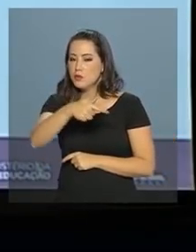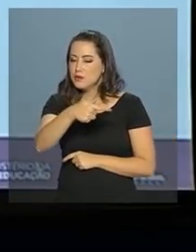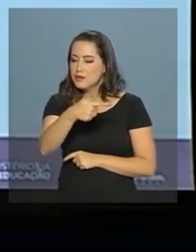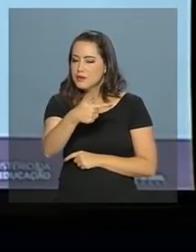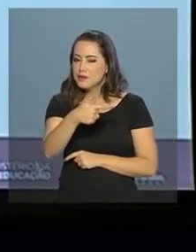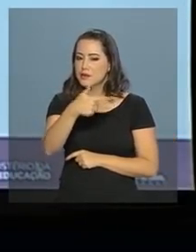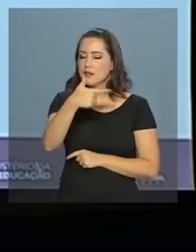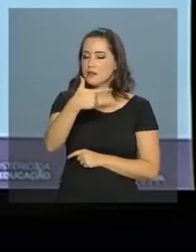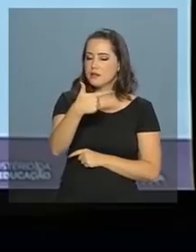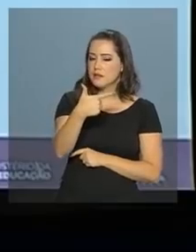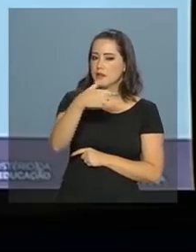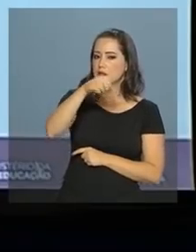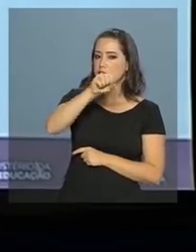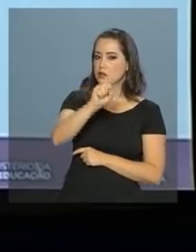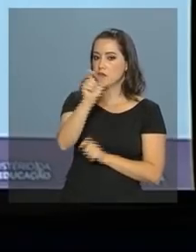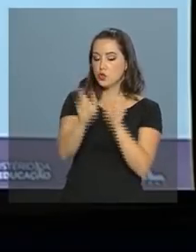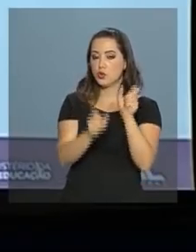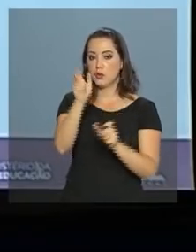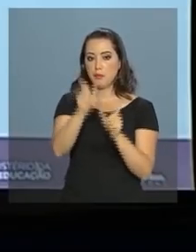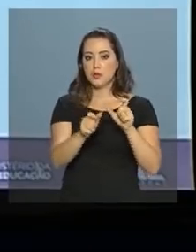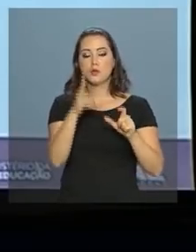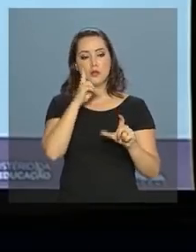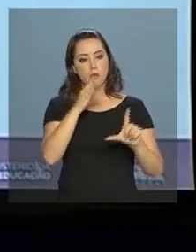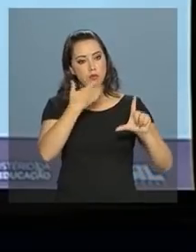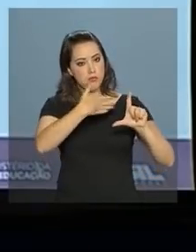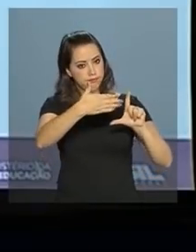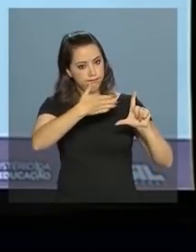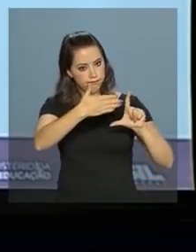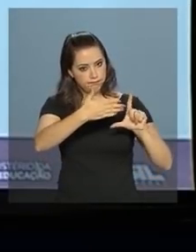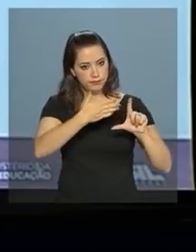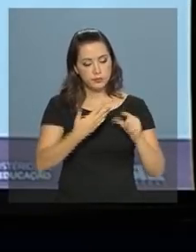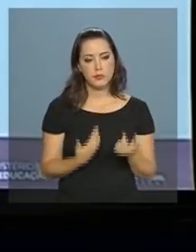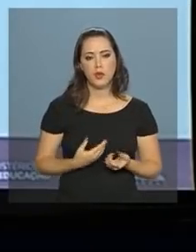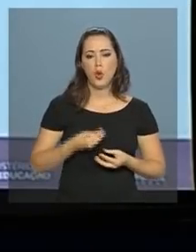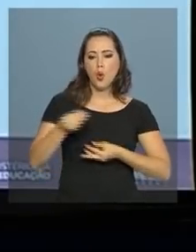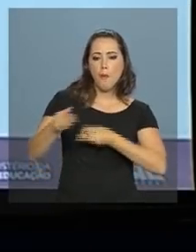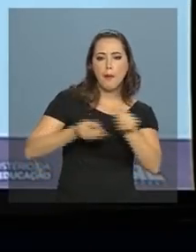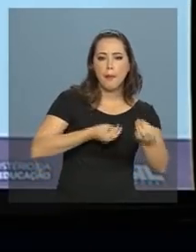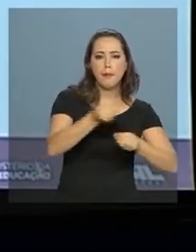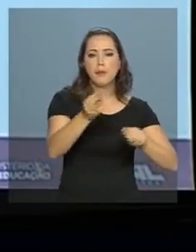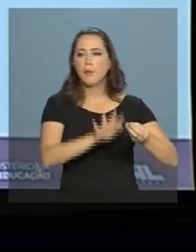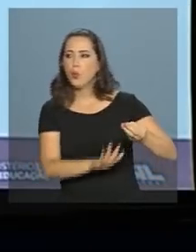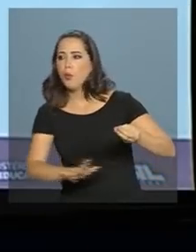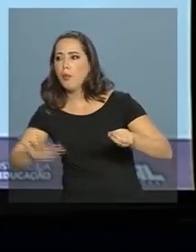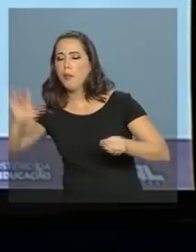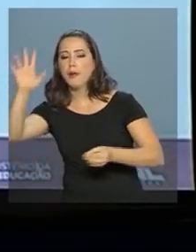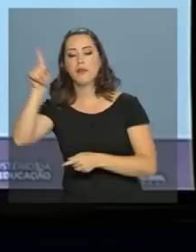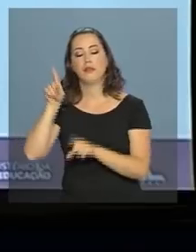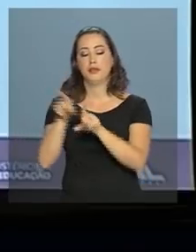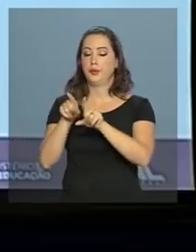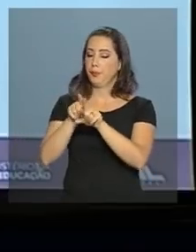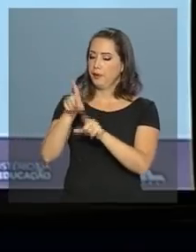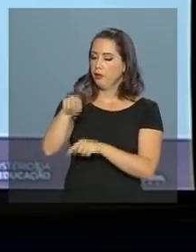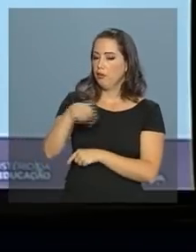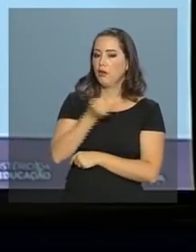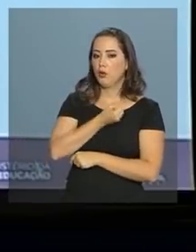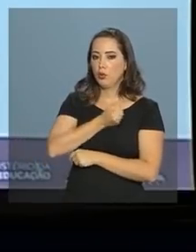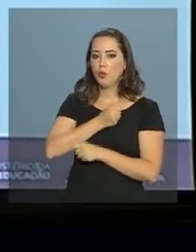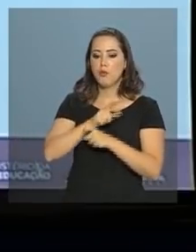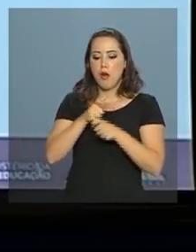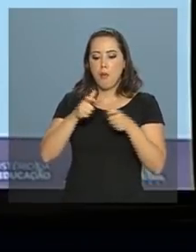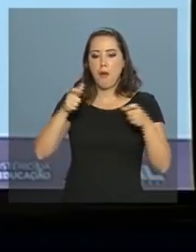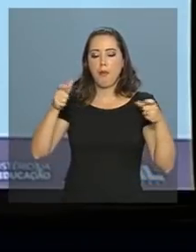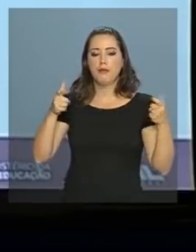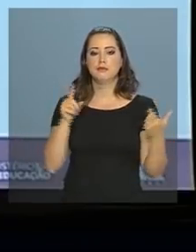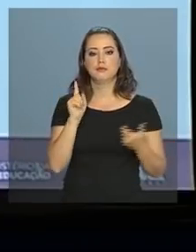2.728 é pessoas né a distribuição também ela envolve um contingente muito grande